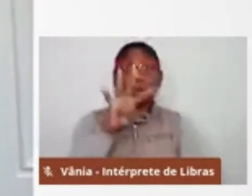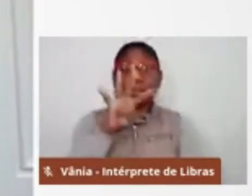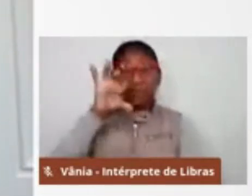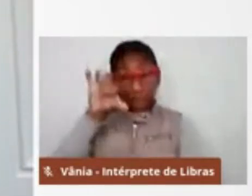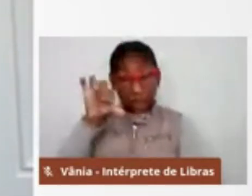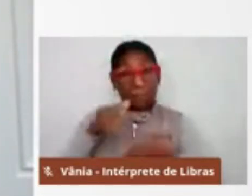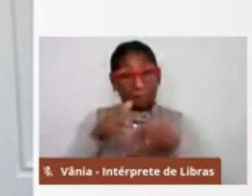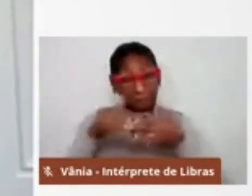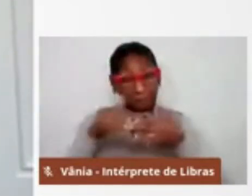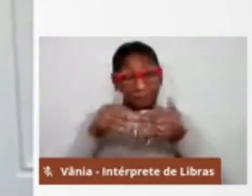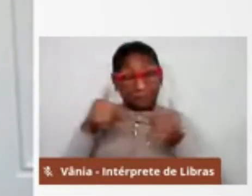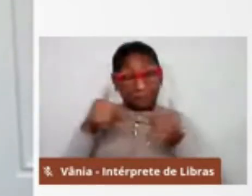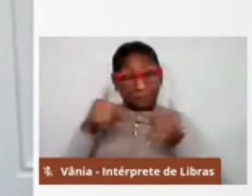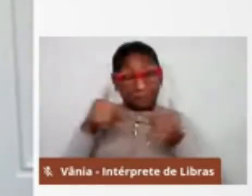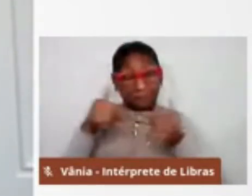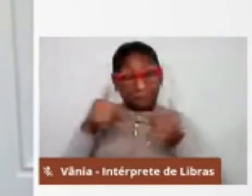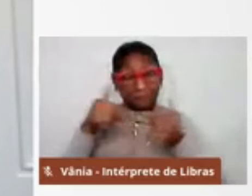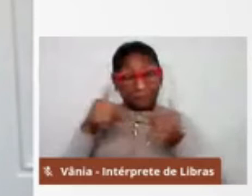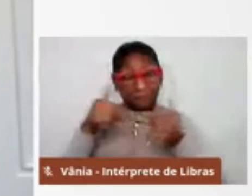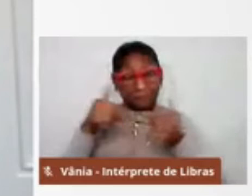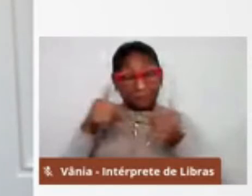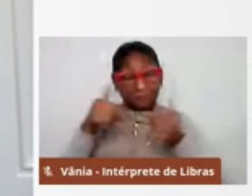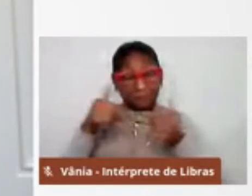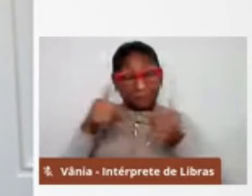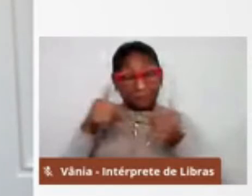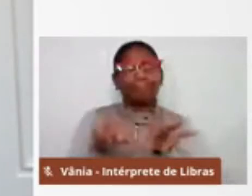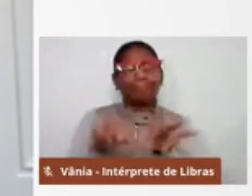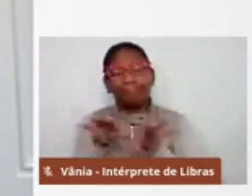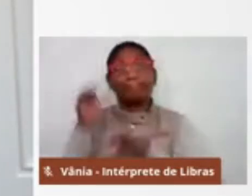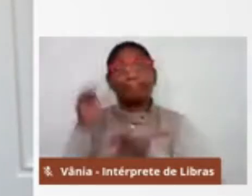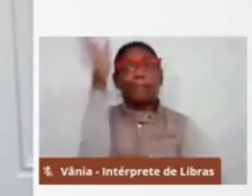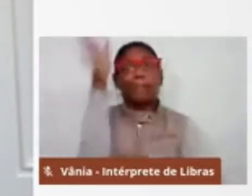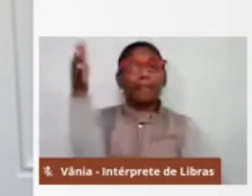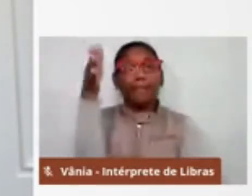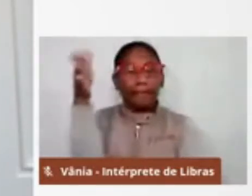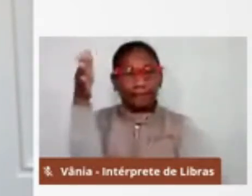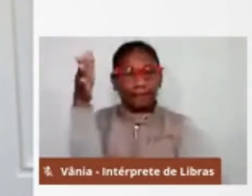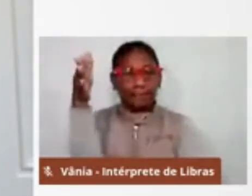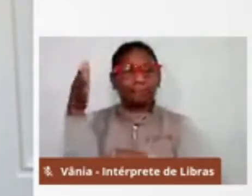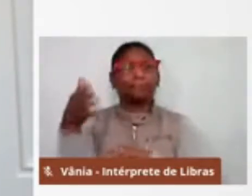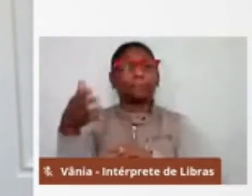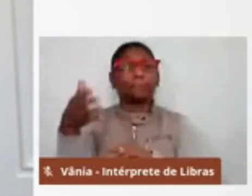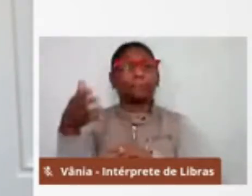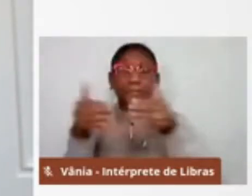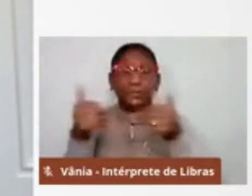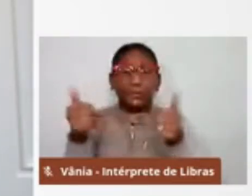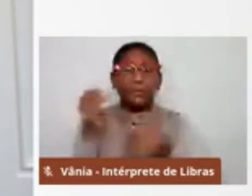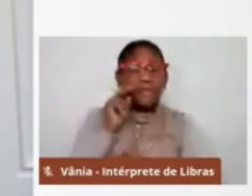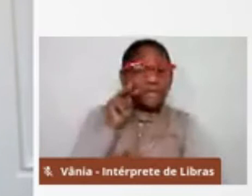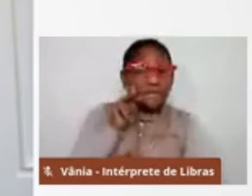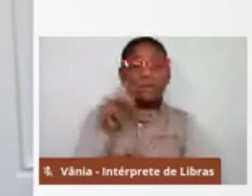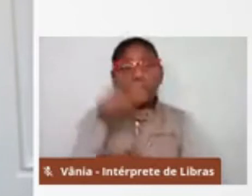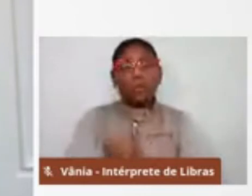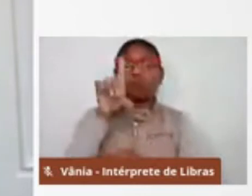solicitando reconsideração dessas bandeiras ou, né, reconsideração dos dados dos